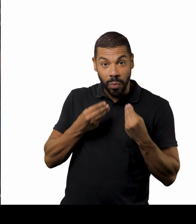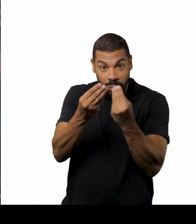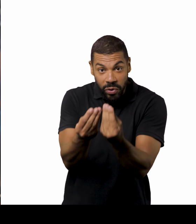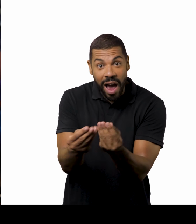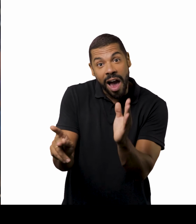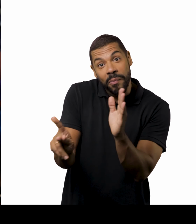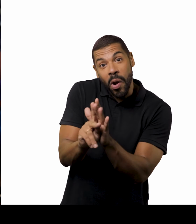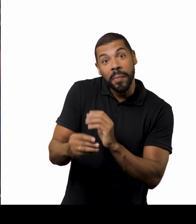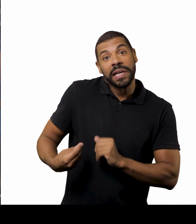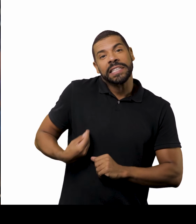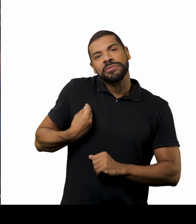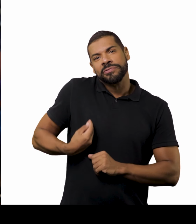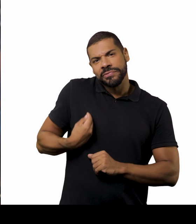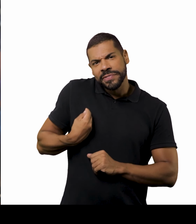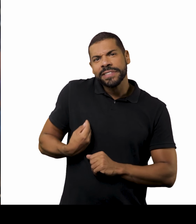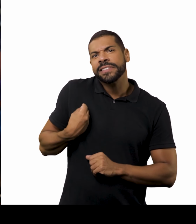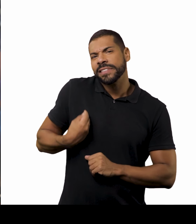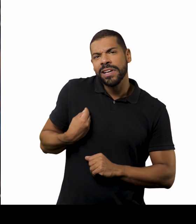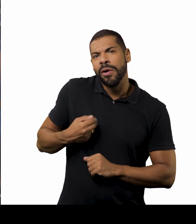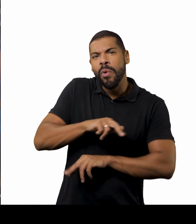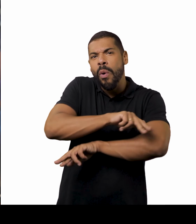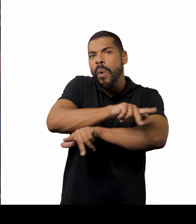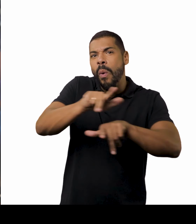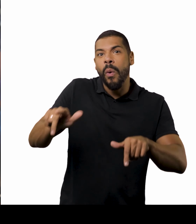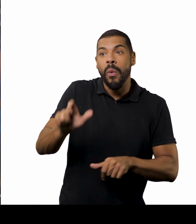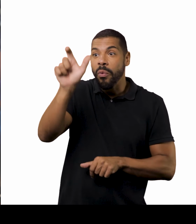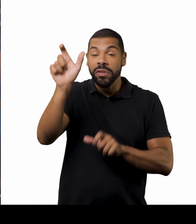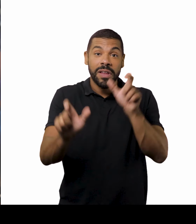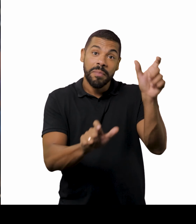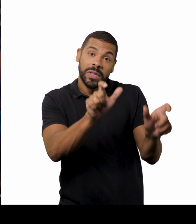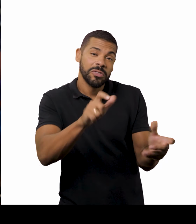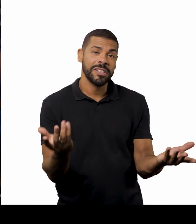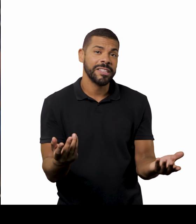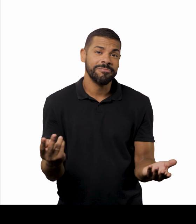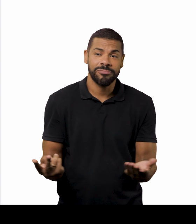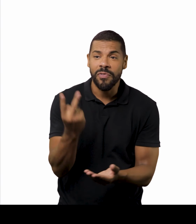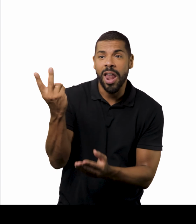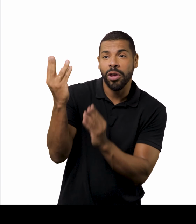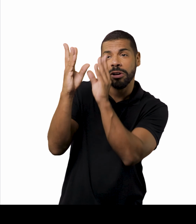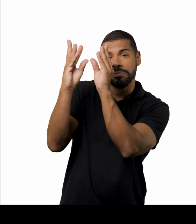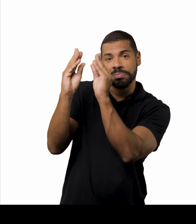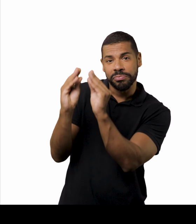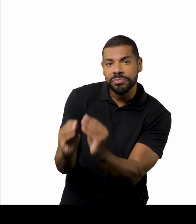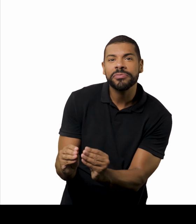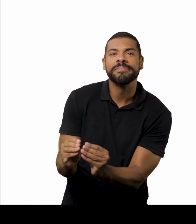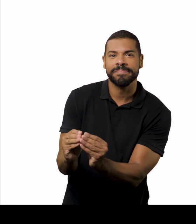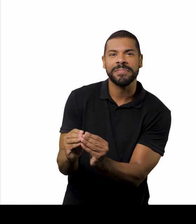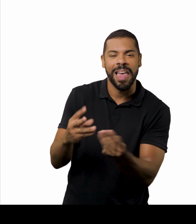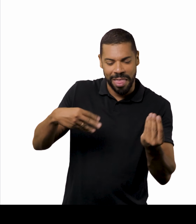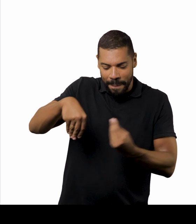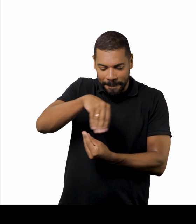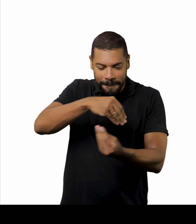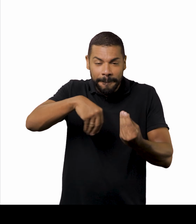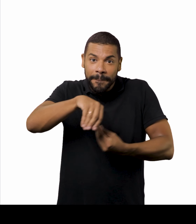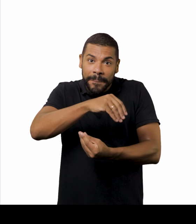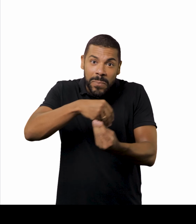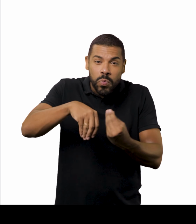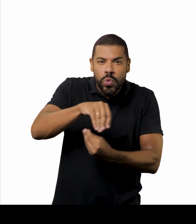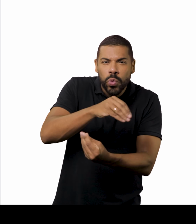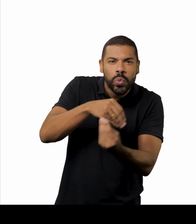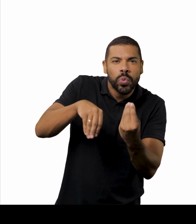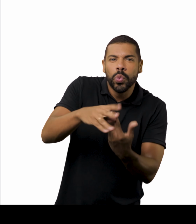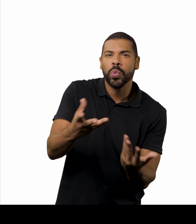dar vida a uma coisa que ou que perdeu a vida ou que não tinha valor, né? Essa mistura de materiais muito louca, pra mim